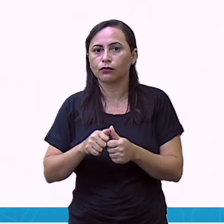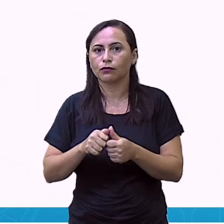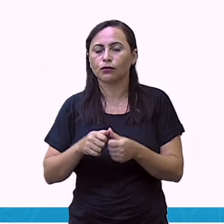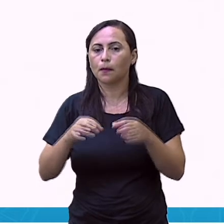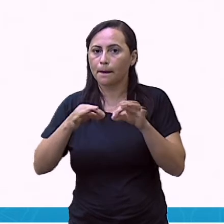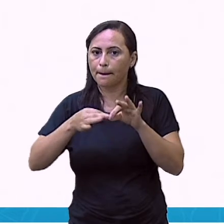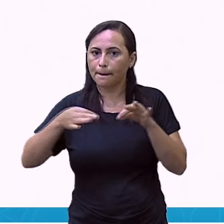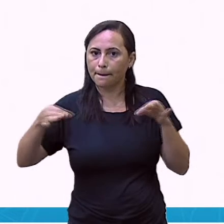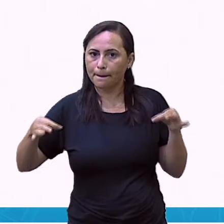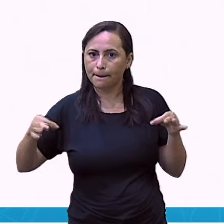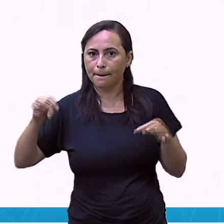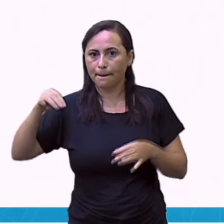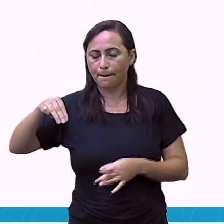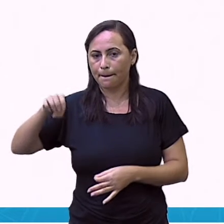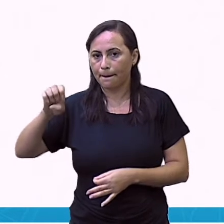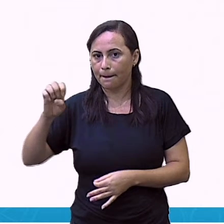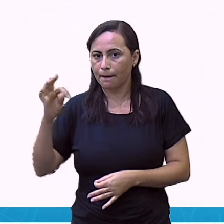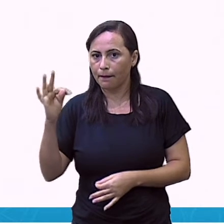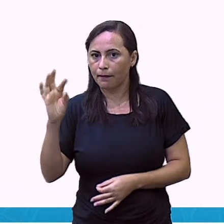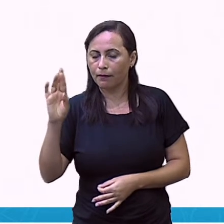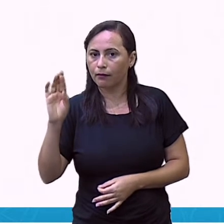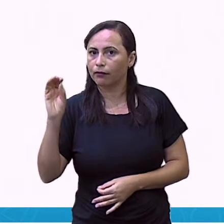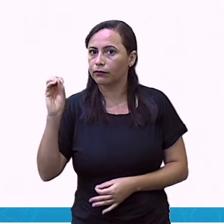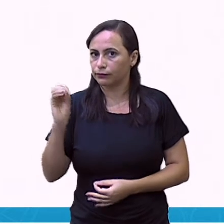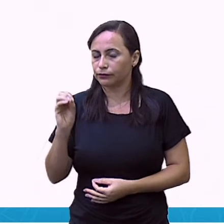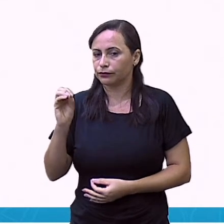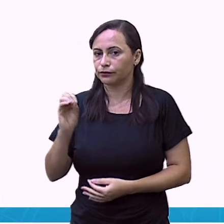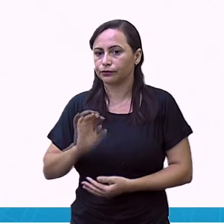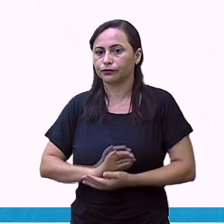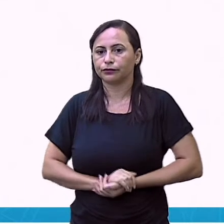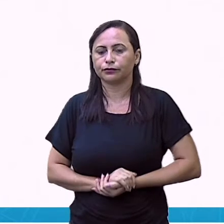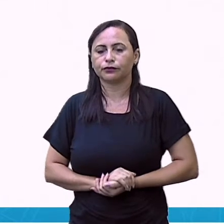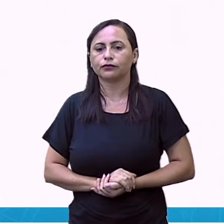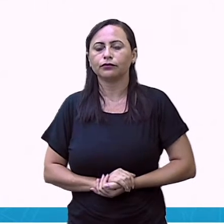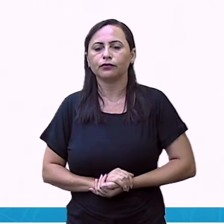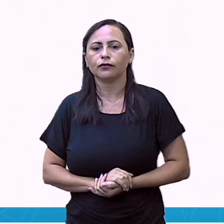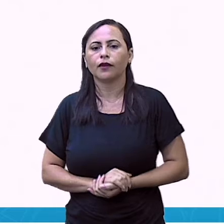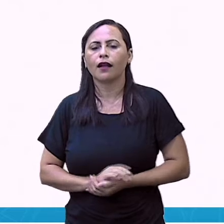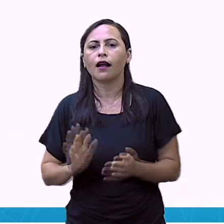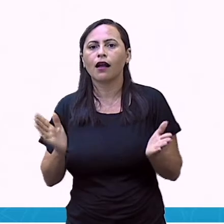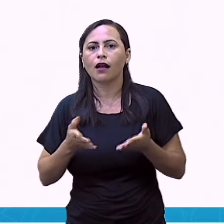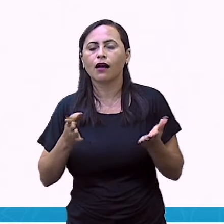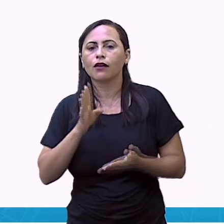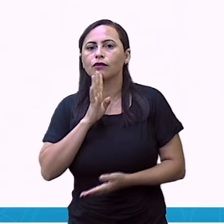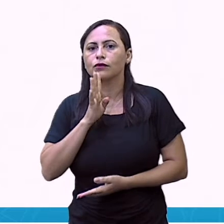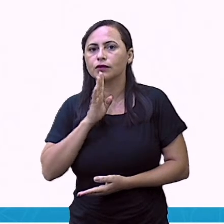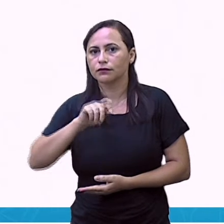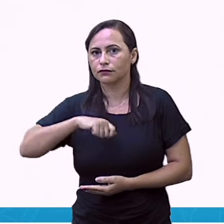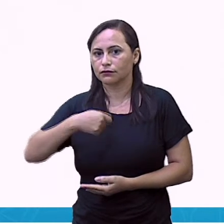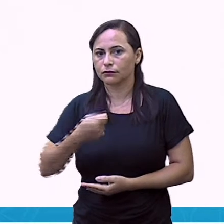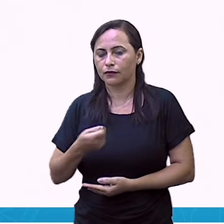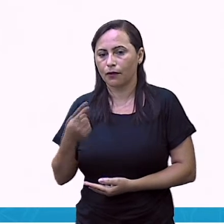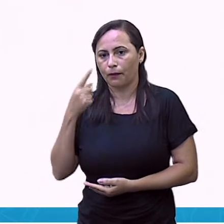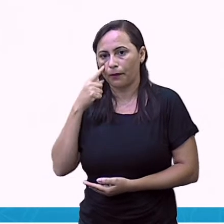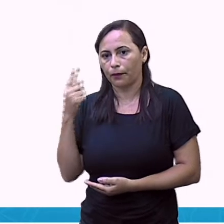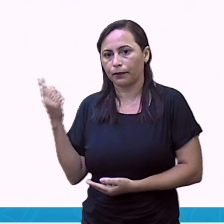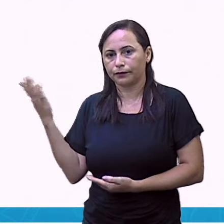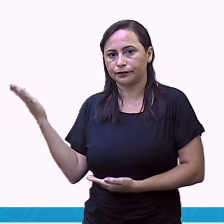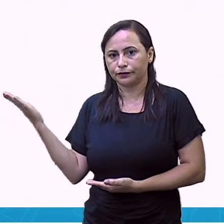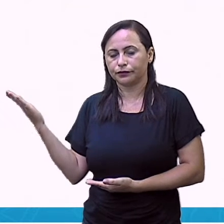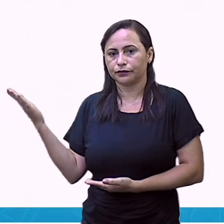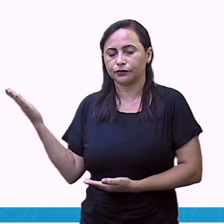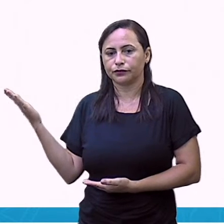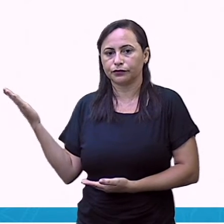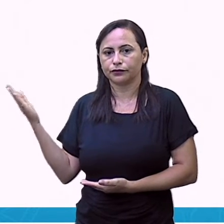que são essas palavrinhas que acabamos de ler anteriormente. Então, vamos conhecer agora as siglas dos múltiplos